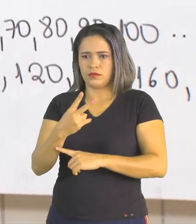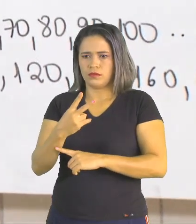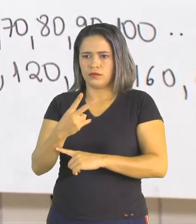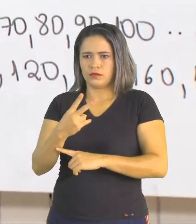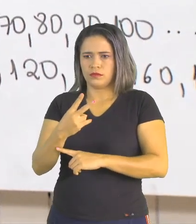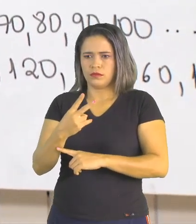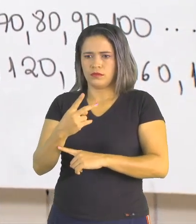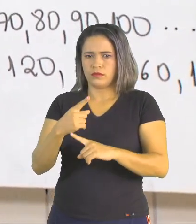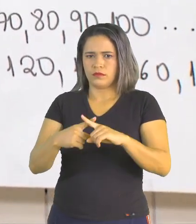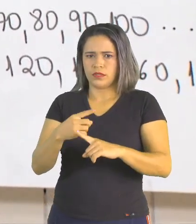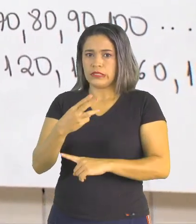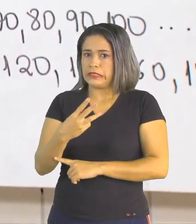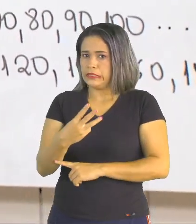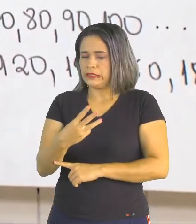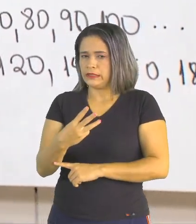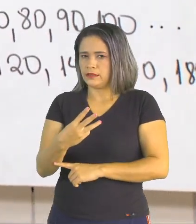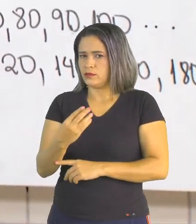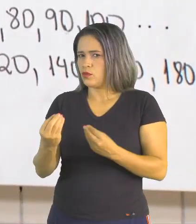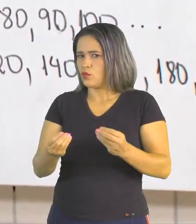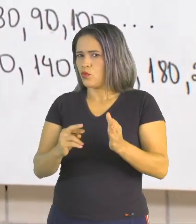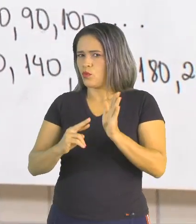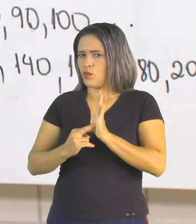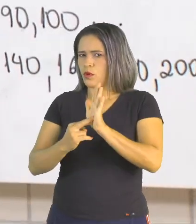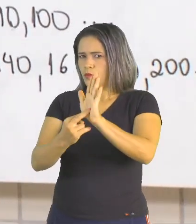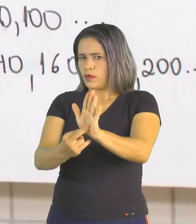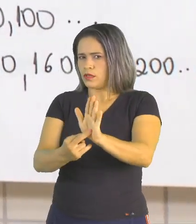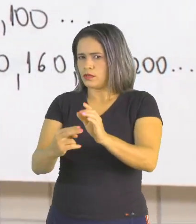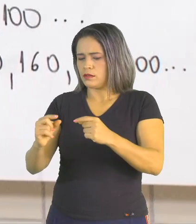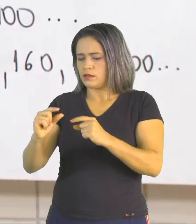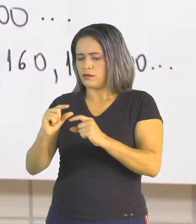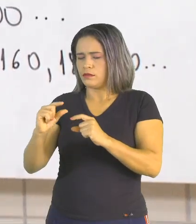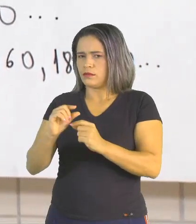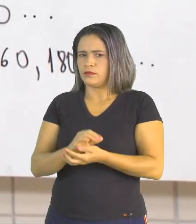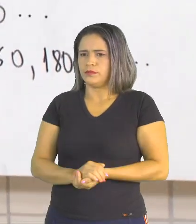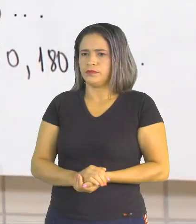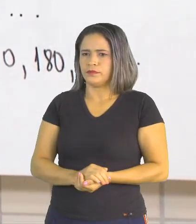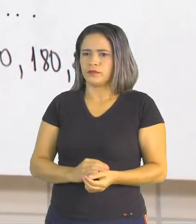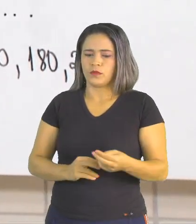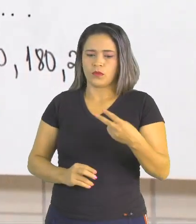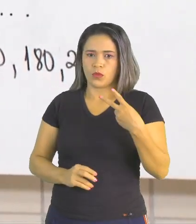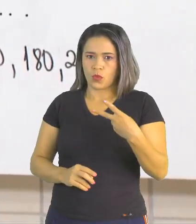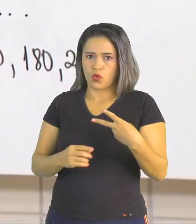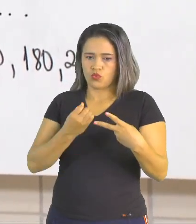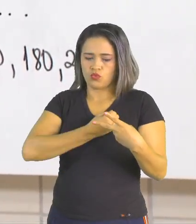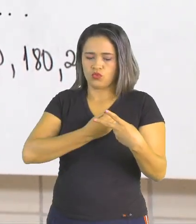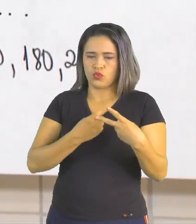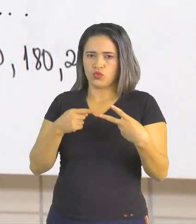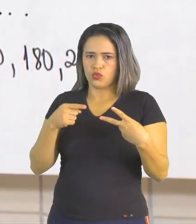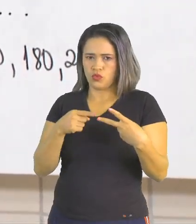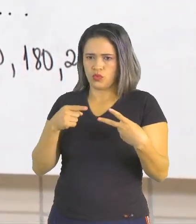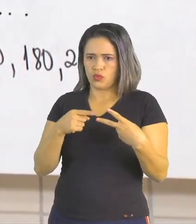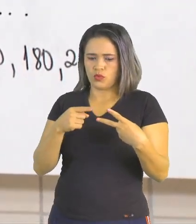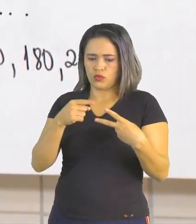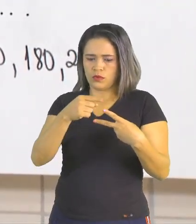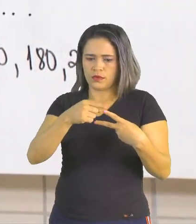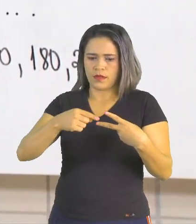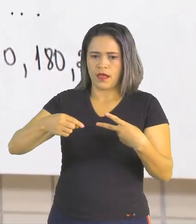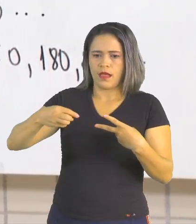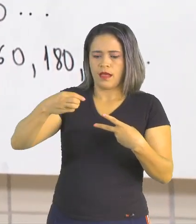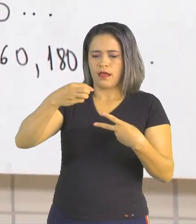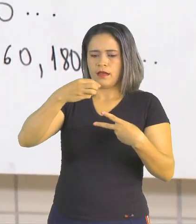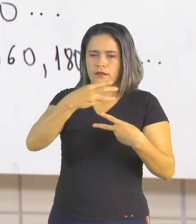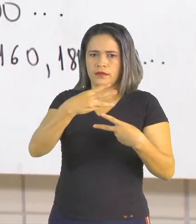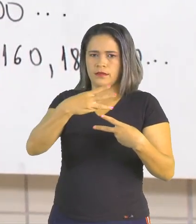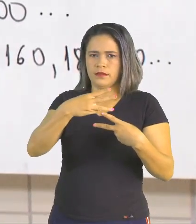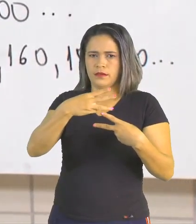vezes 3. Como que eu represento na forma fatorada? 2 elevado à terceira potência, ou 2